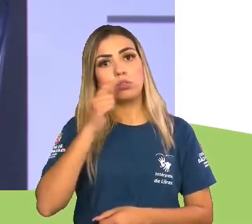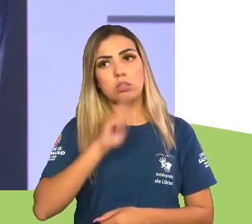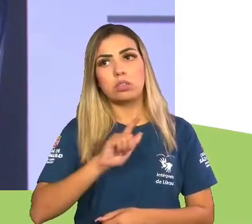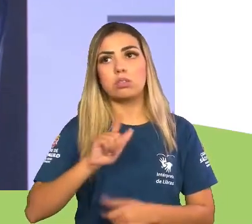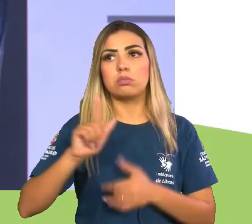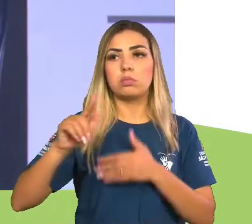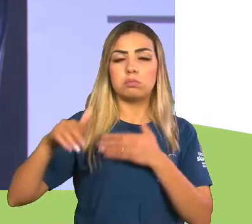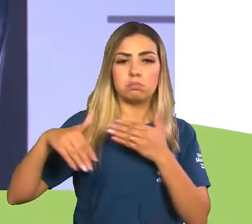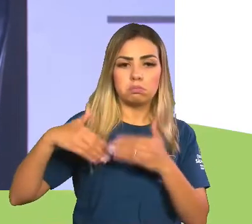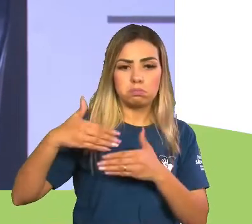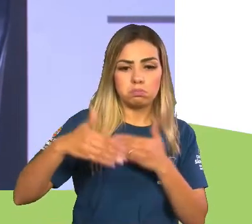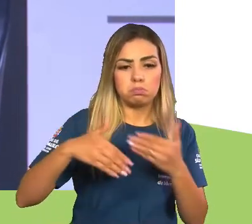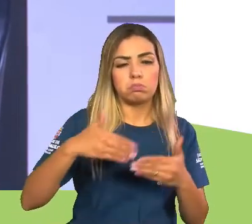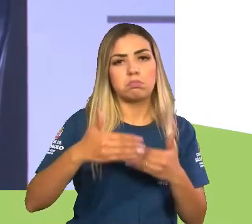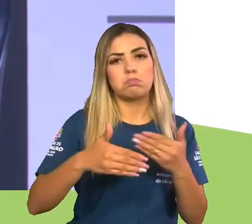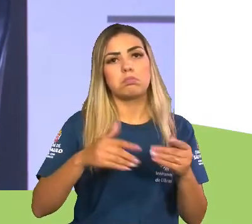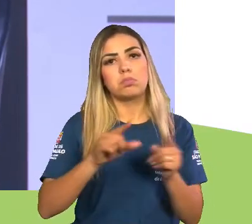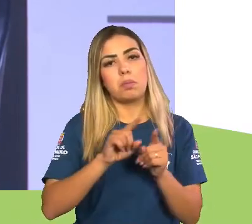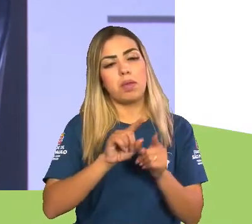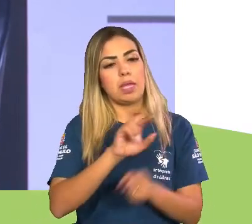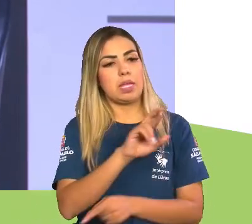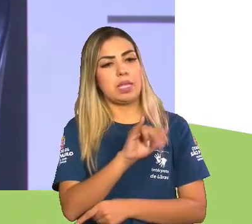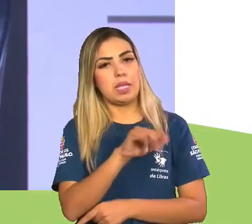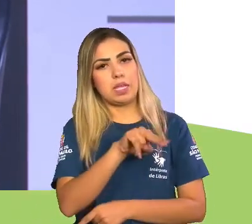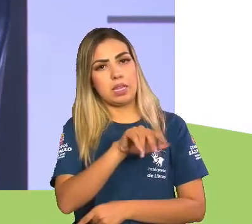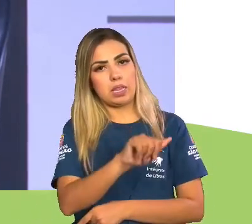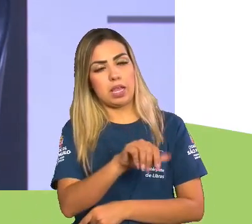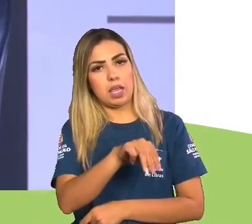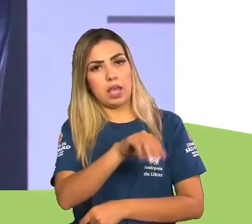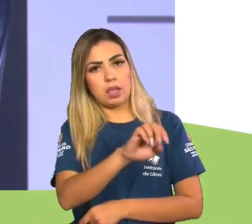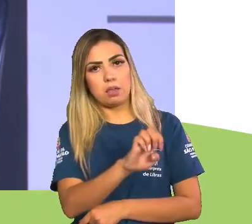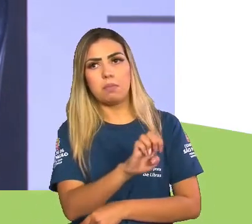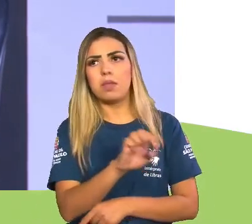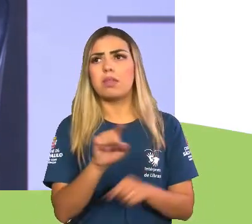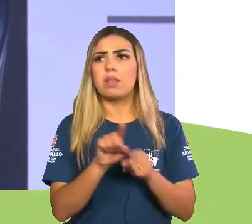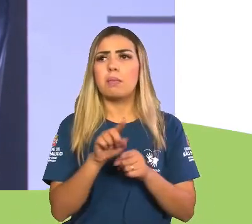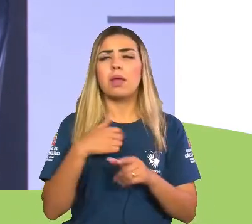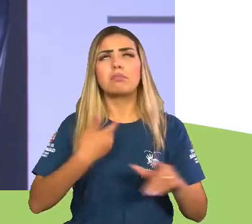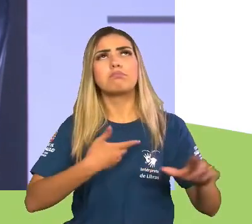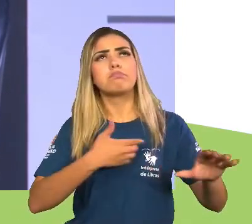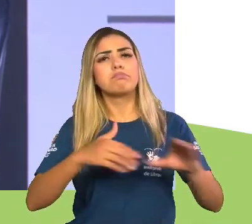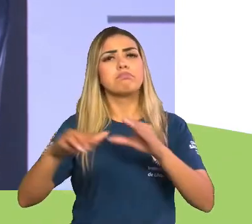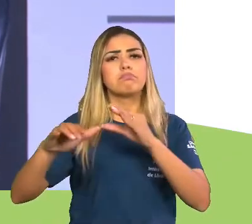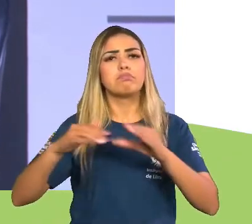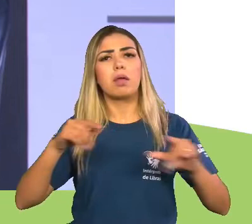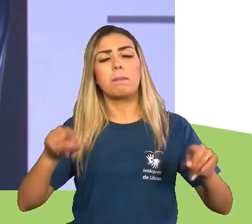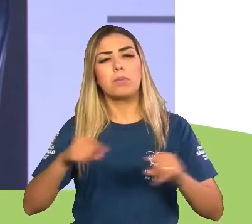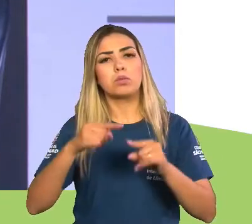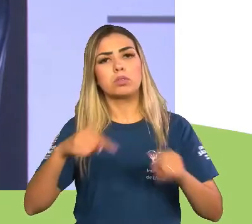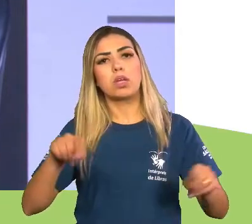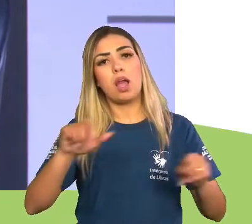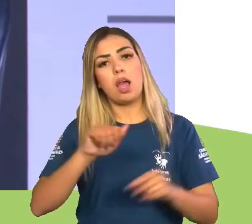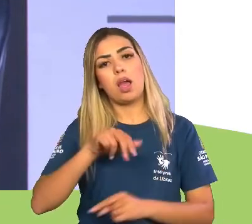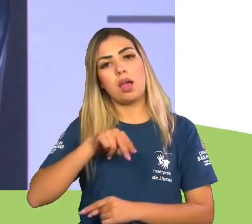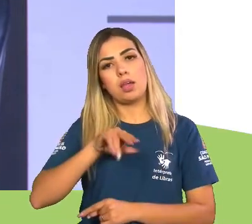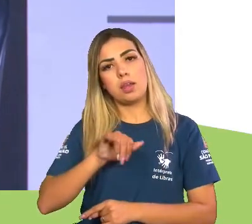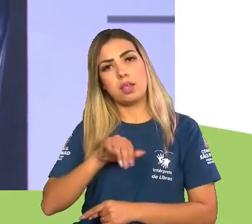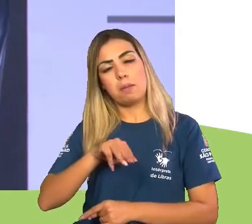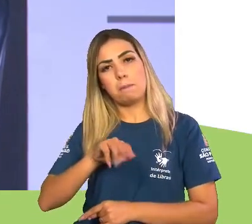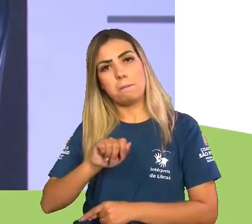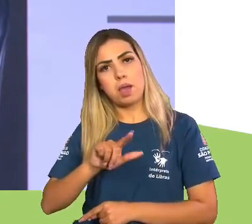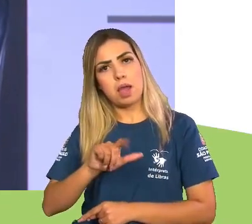Rinene, né? Nós cantamos Alimala. E isso é uma música surf